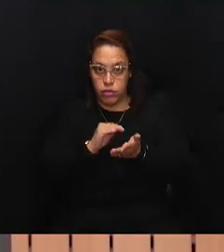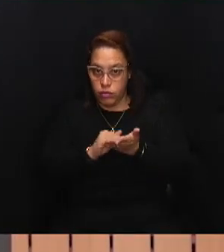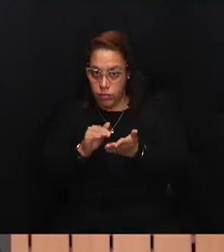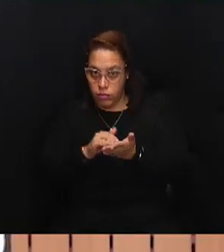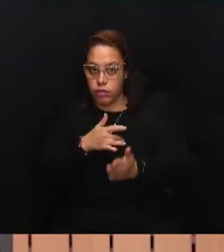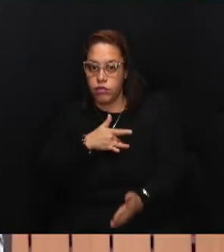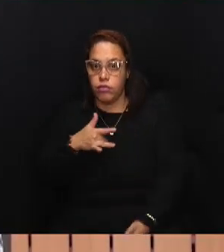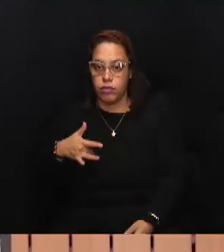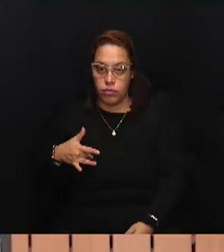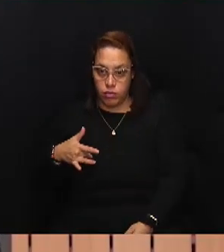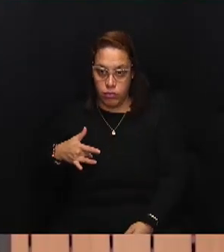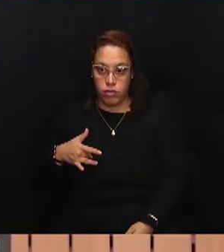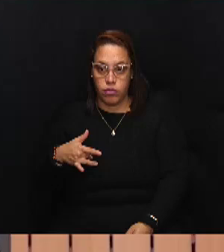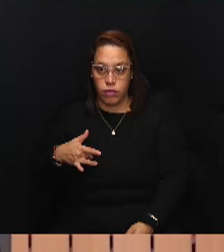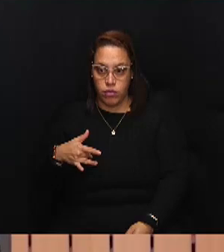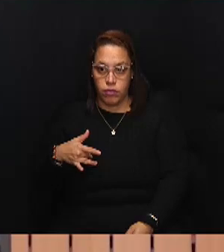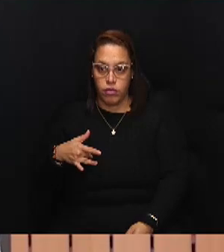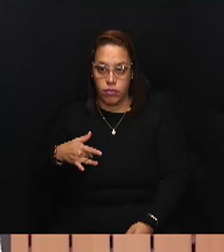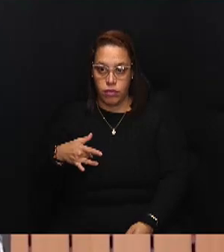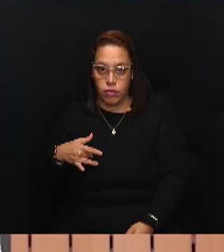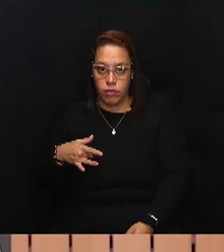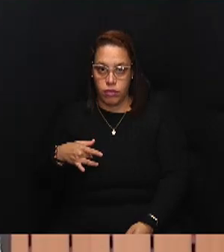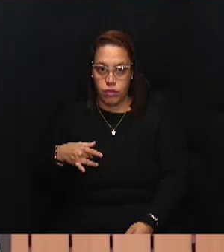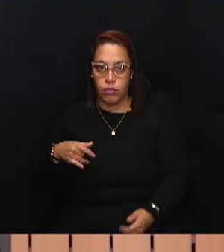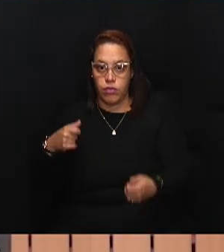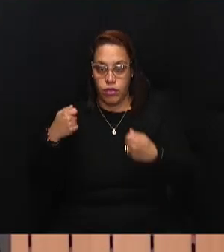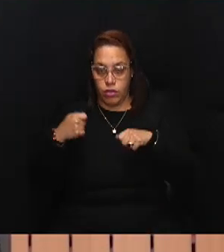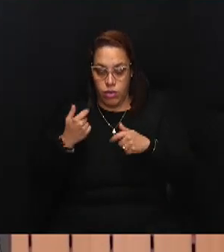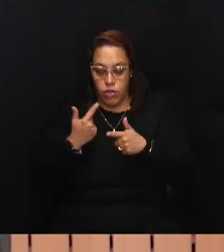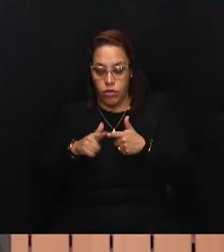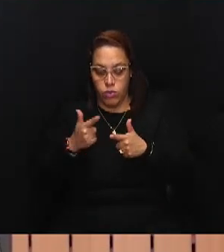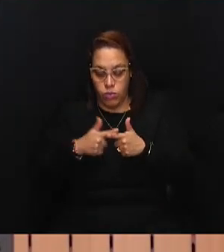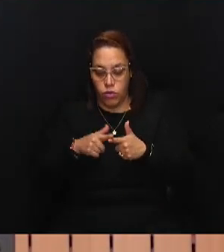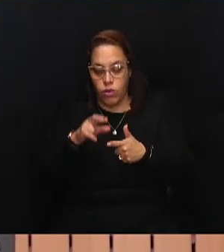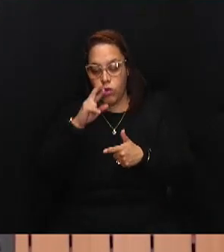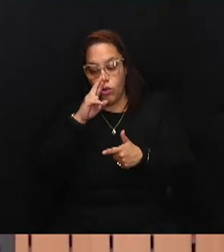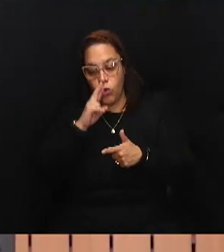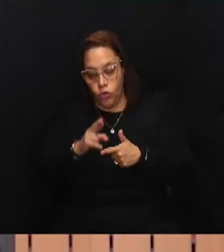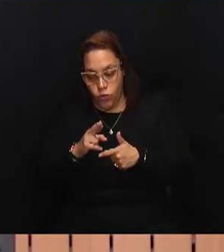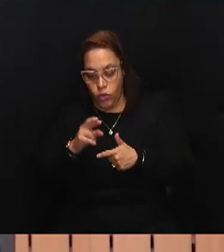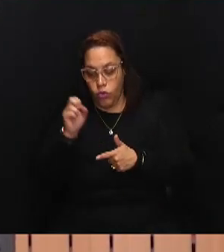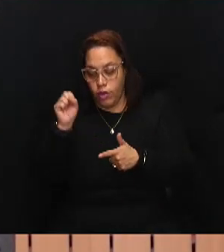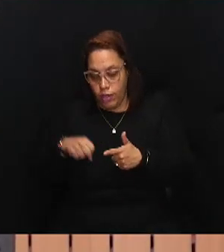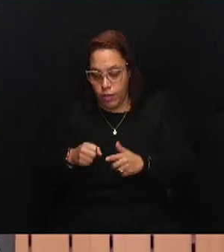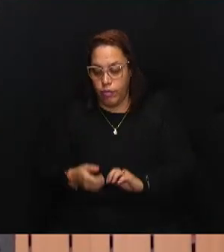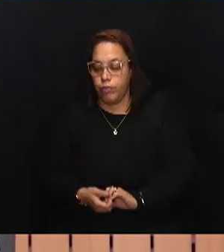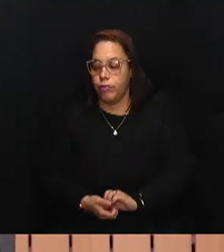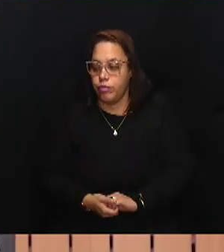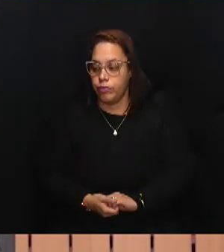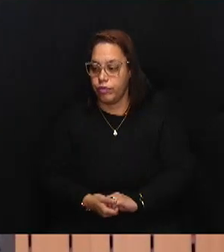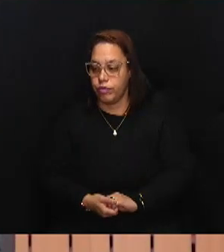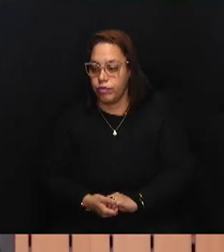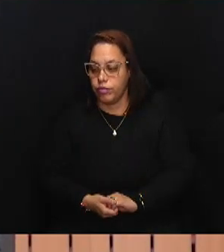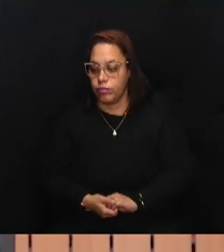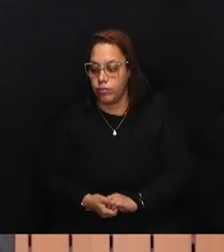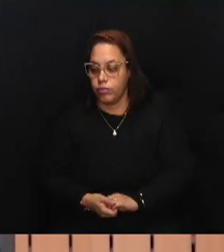de Saúde para que as providências sejam tomadas, né? Mas